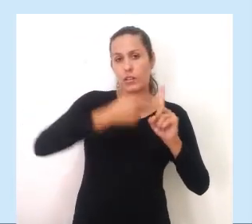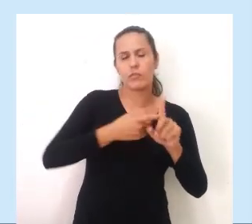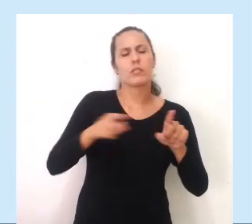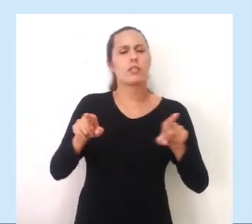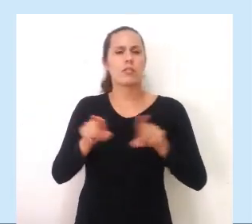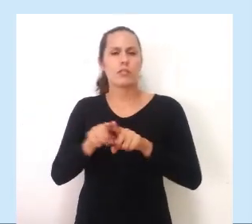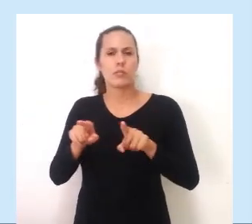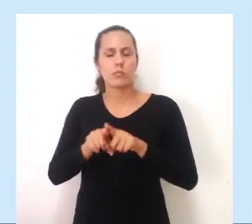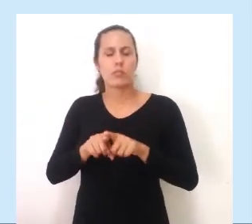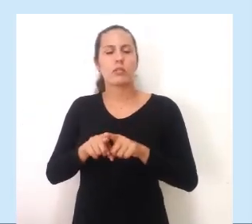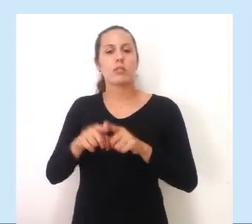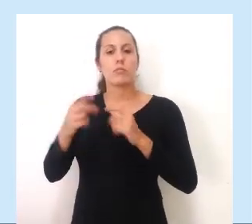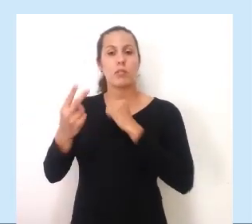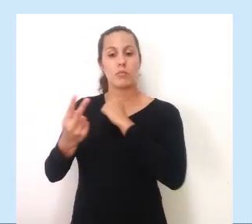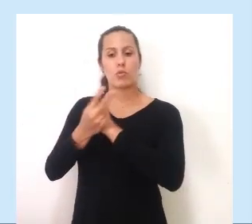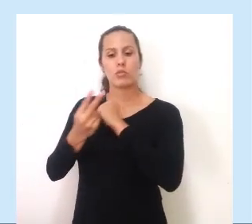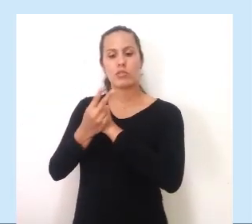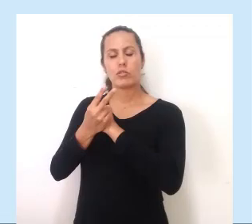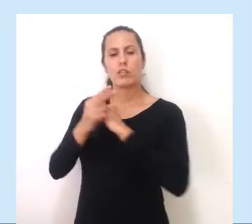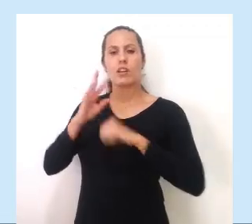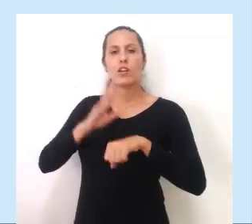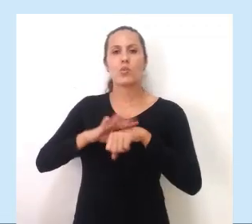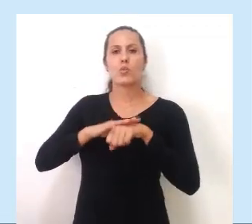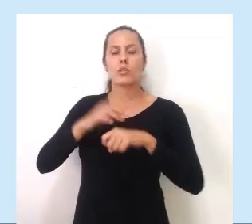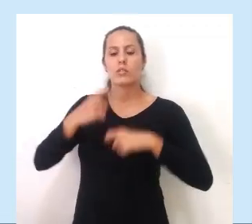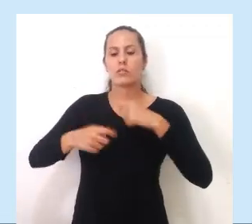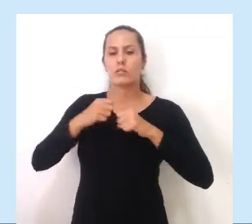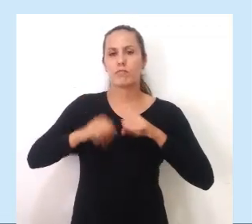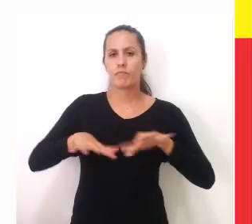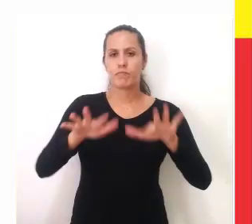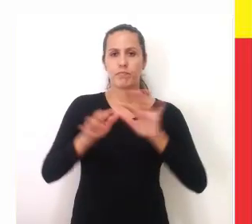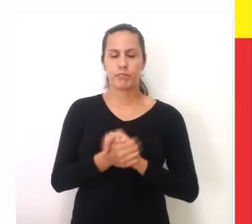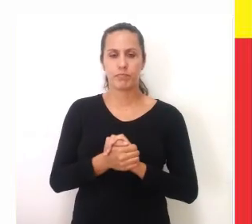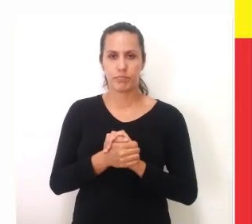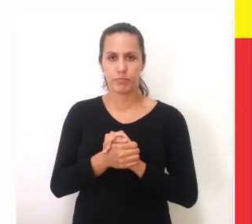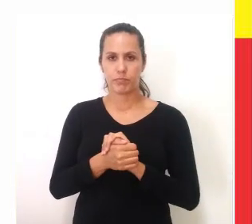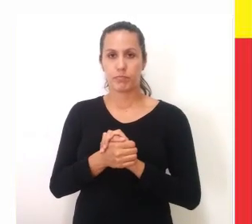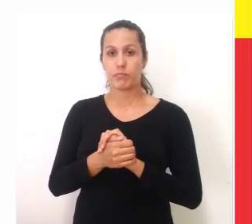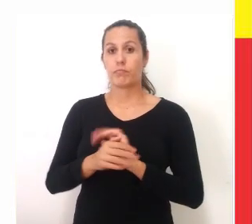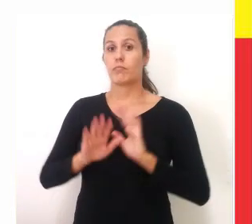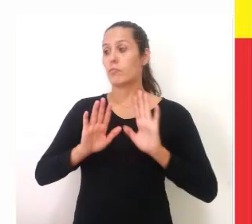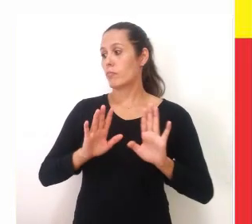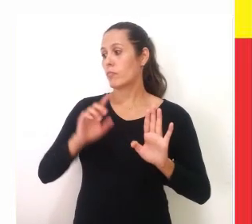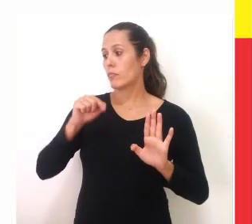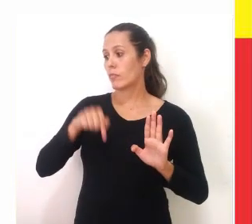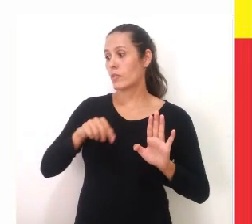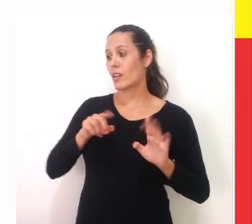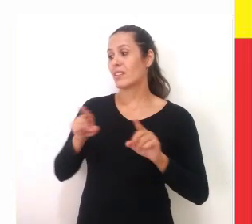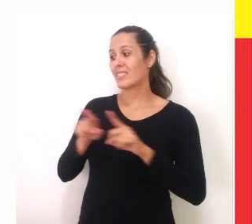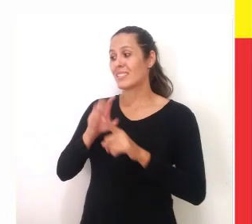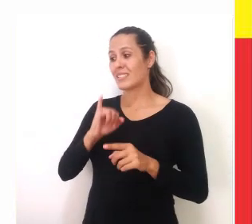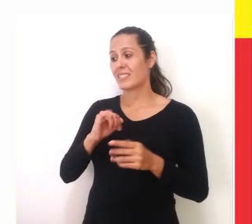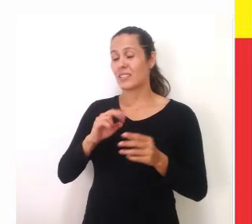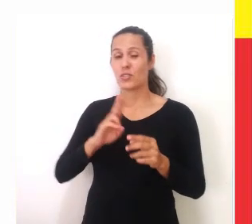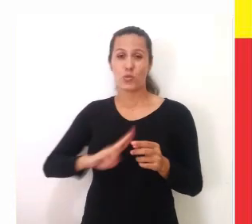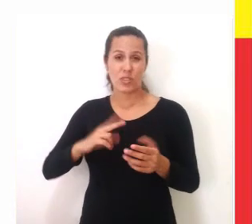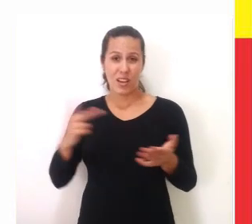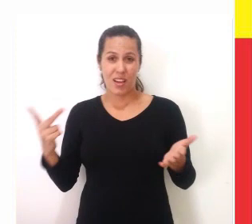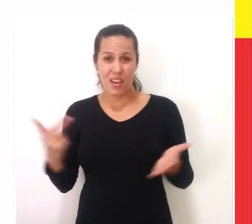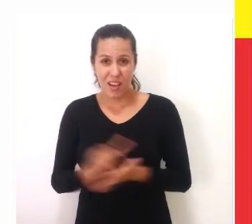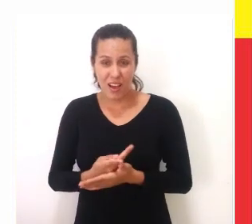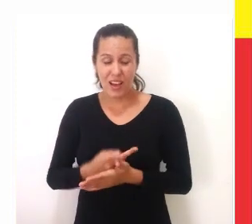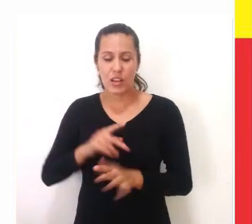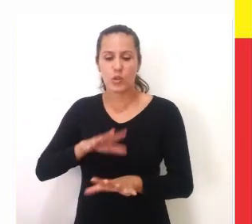a contracepção, quanto as ISTs. O diafragma, conforme a imagem, ele causa